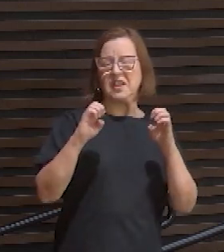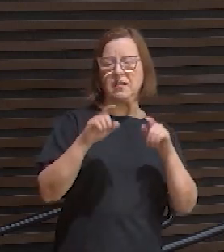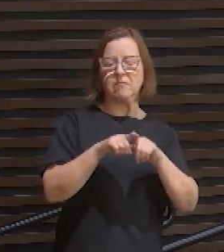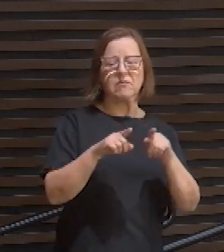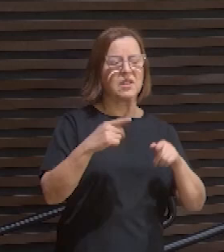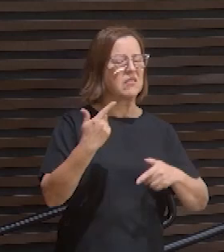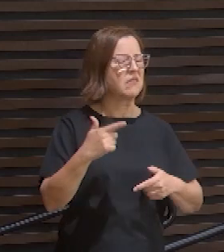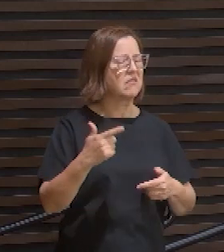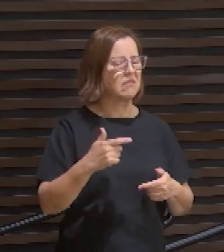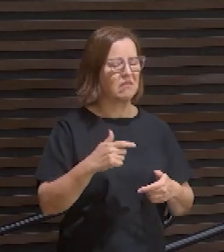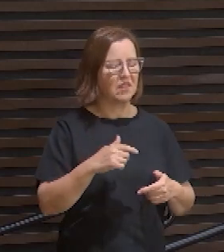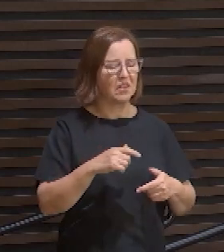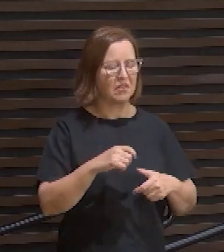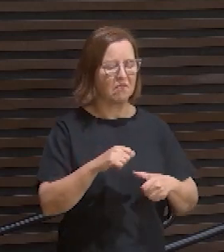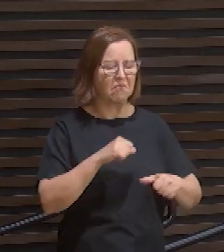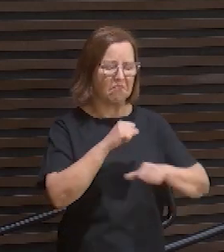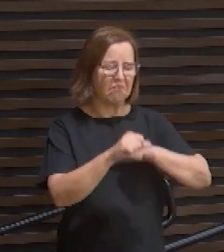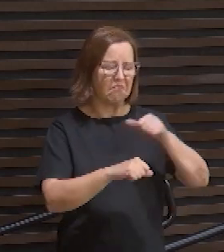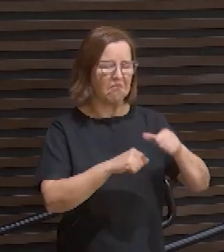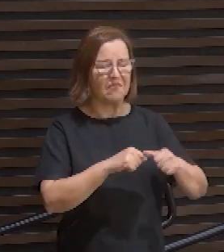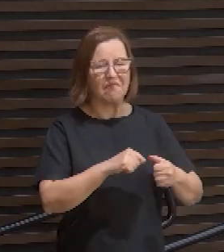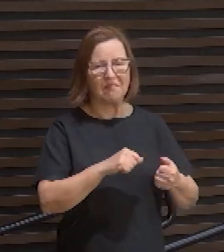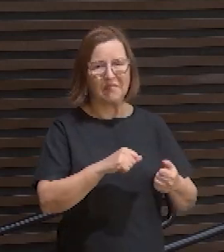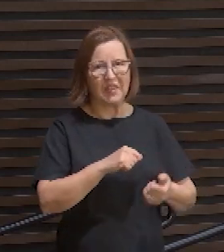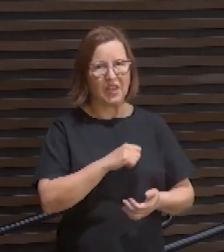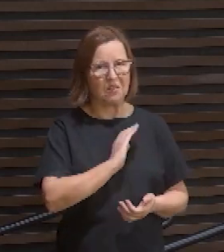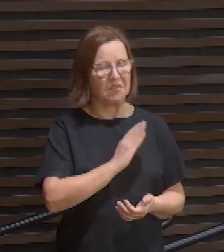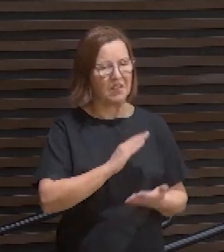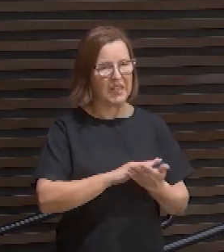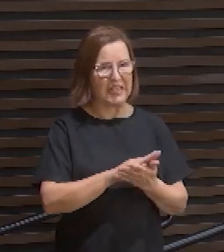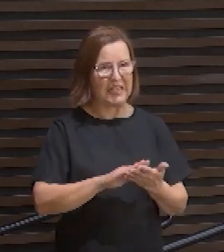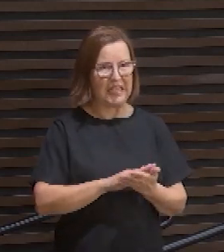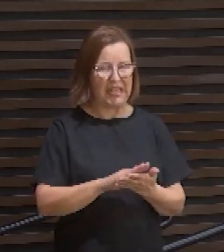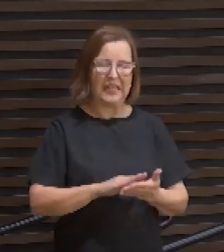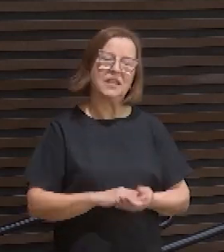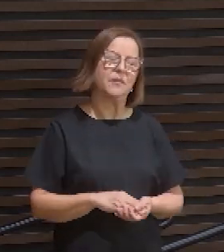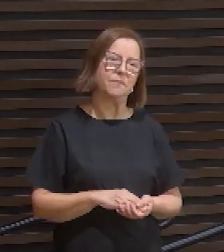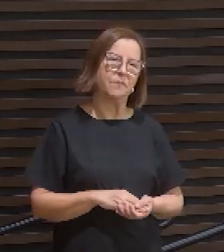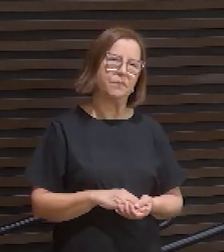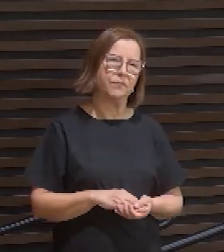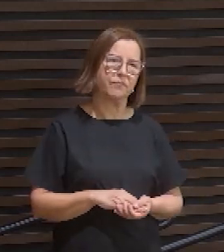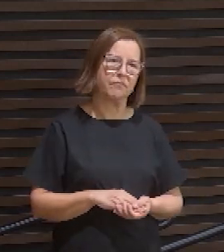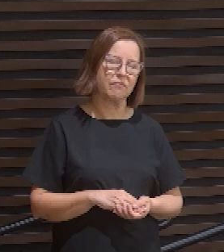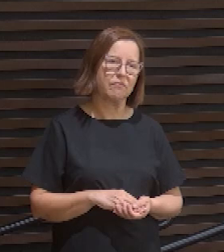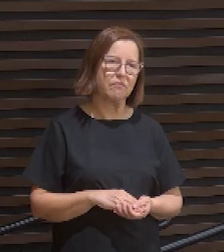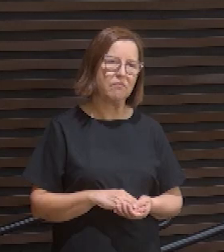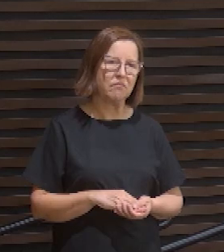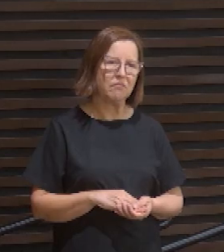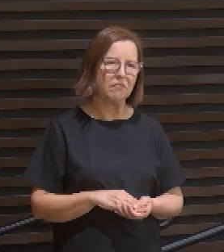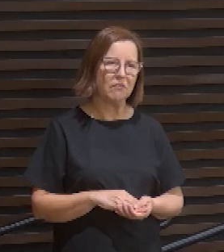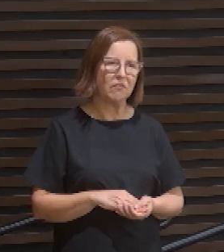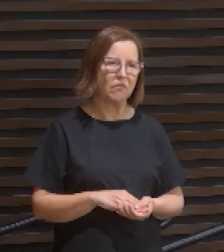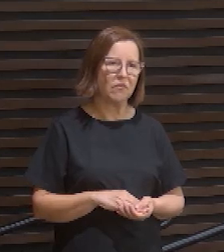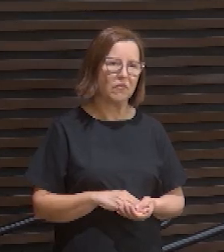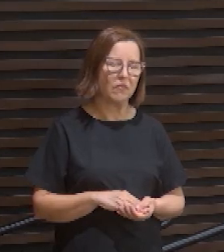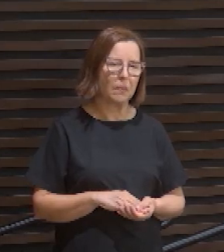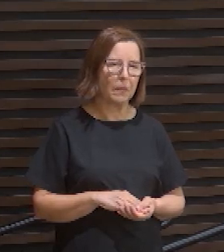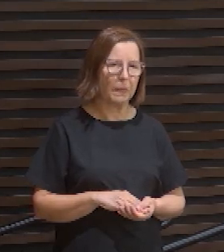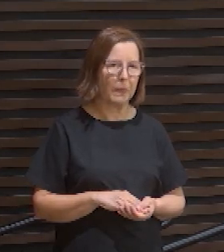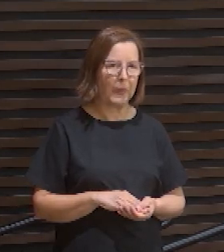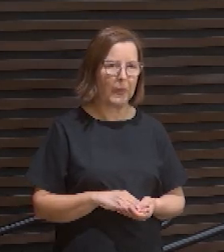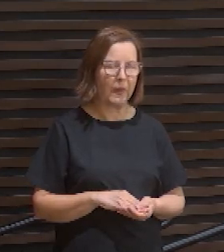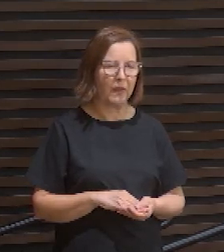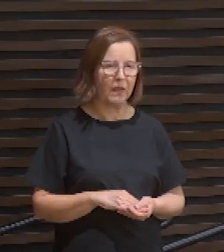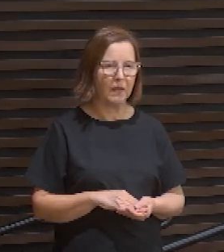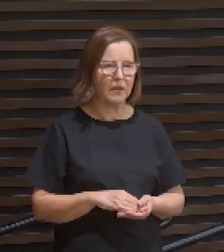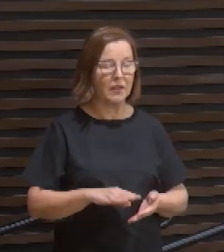Lembra da corrida de revezamento? O bastão que conta na chegada. O que adianta você ter os melhores